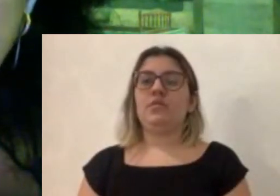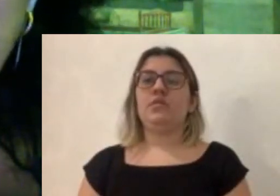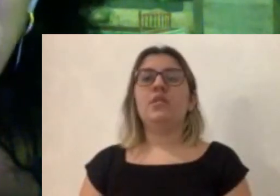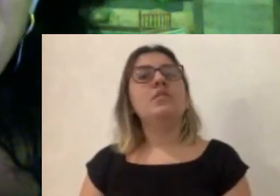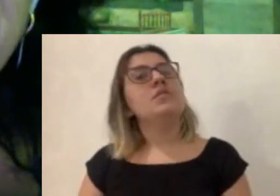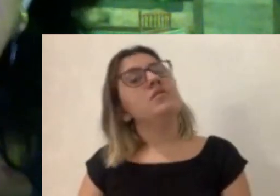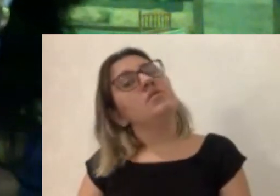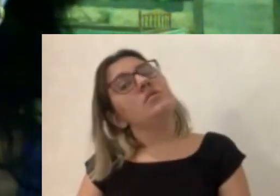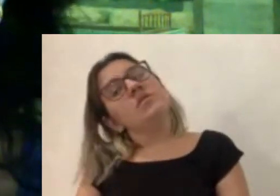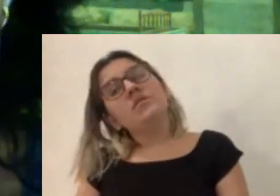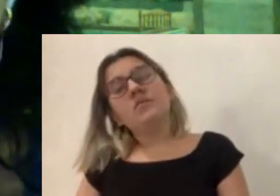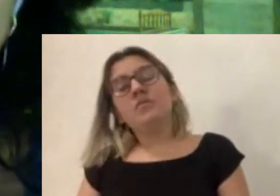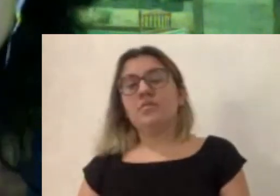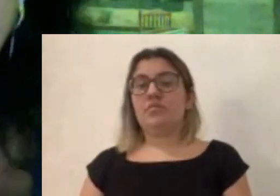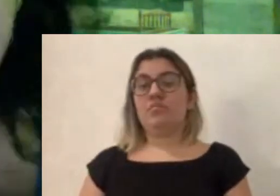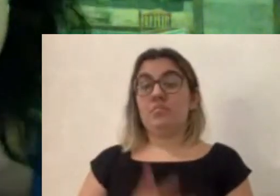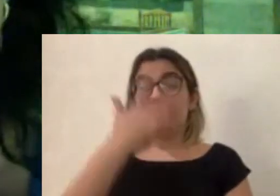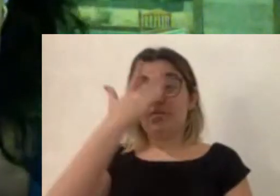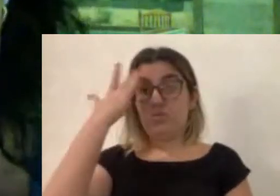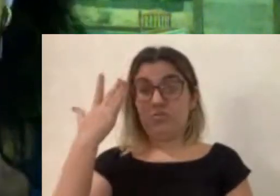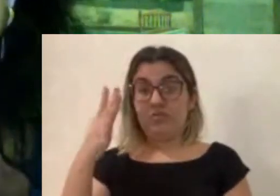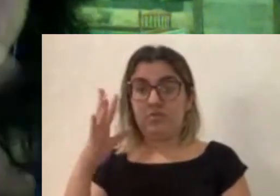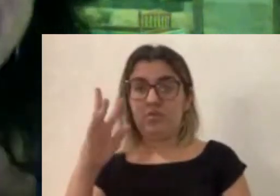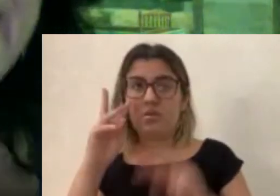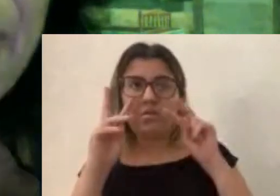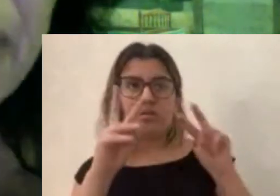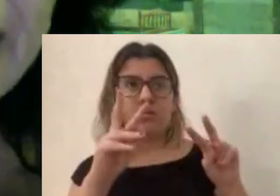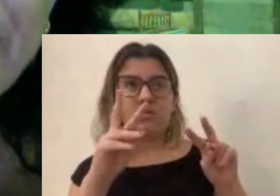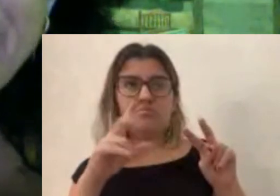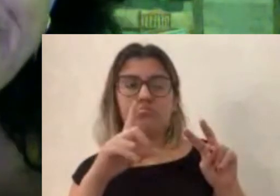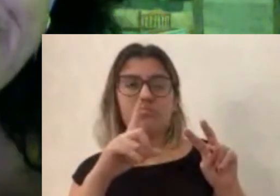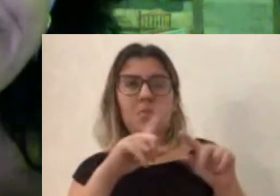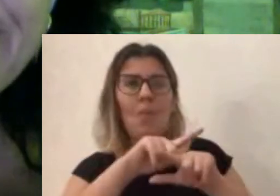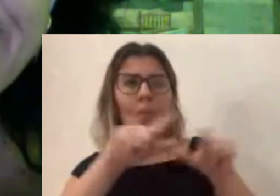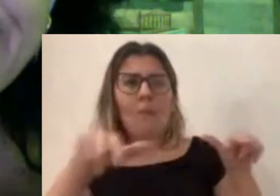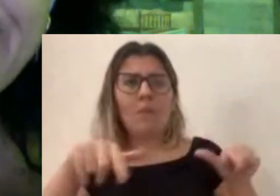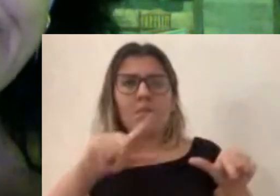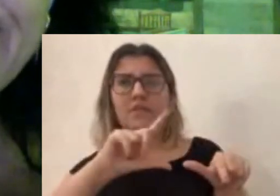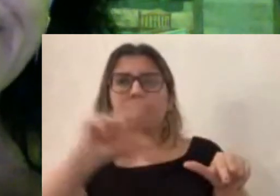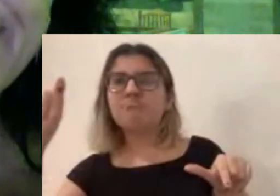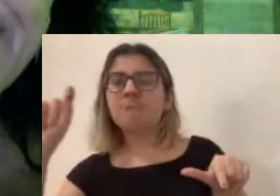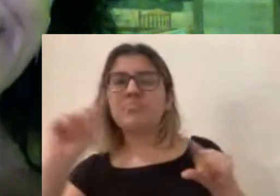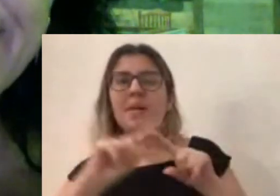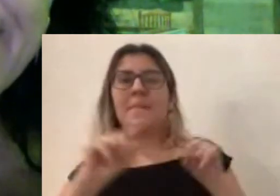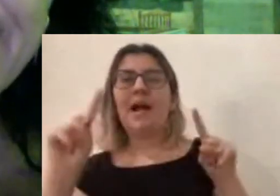E o público fica olhando para aquele espaço que é vazio, porém repleto.